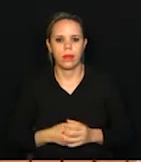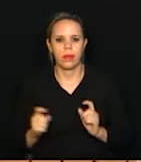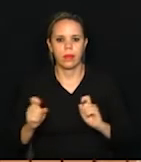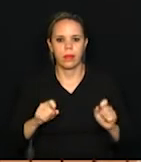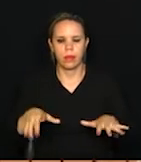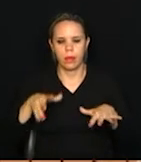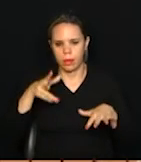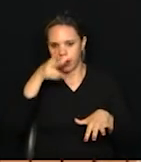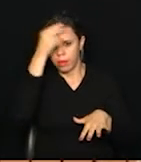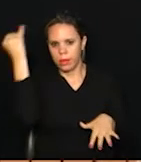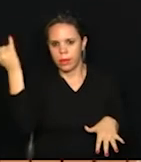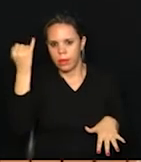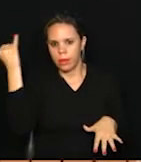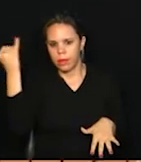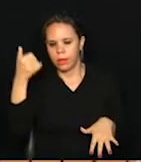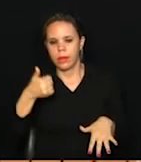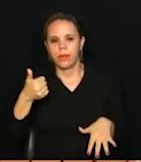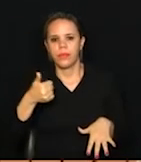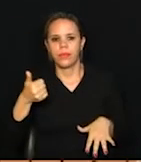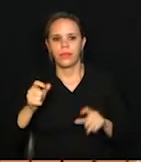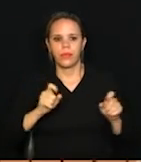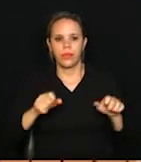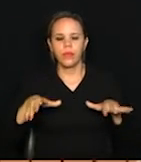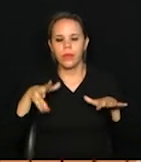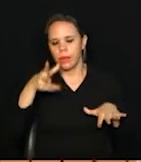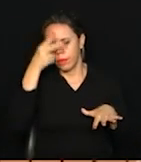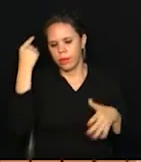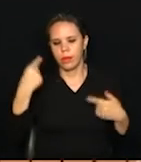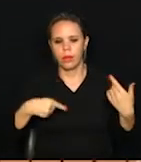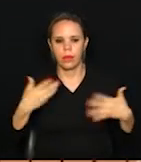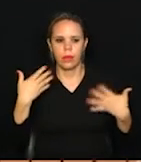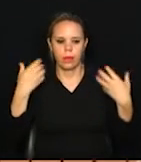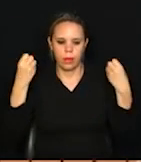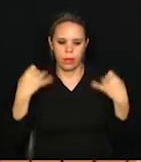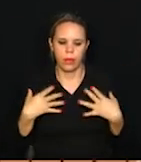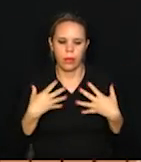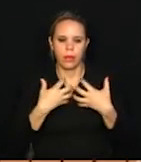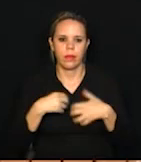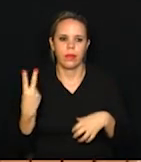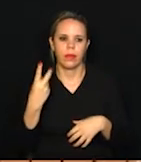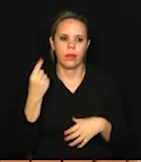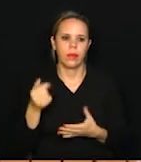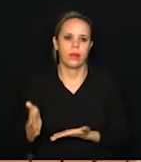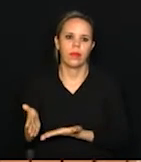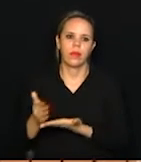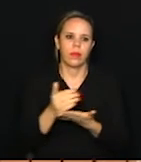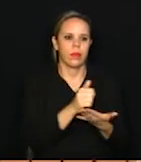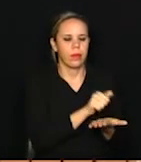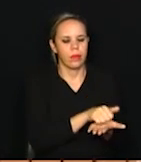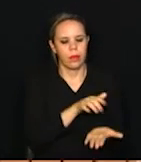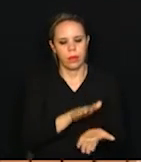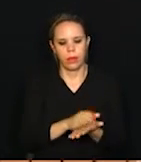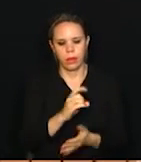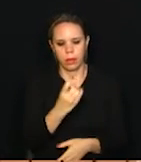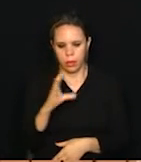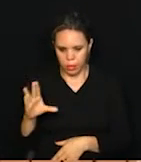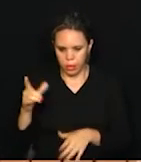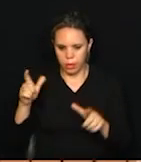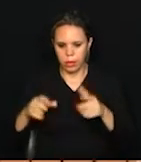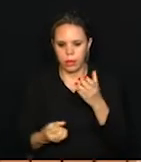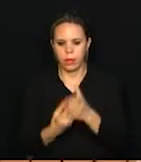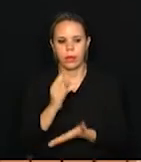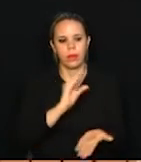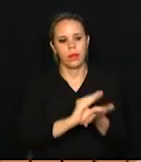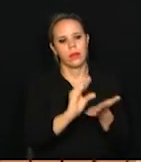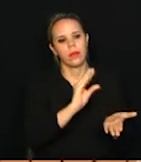pública. Eu acho que foi importante essa primeira audiência pública para a discussão dos valores arrecadados e de onde são